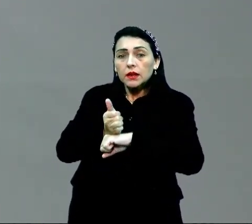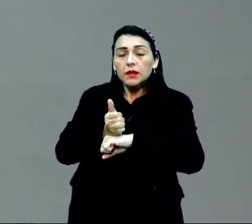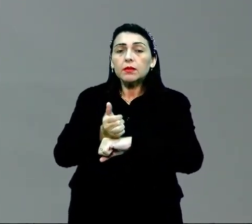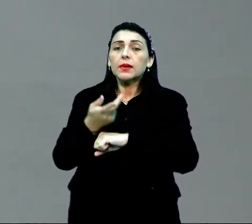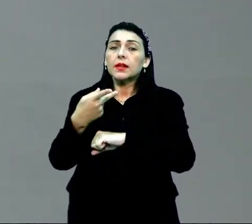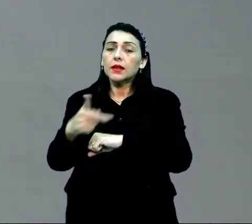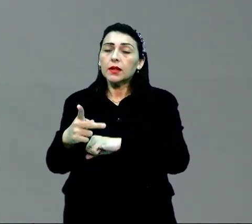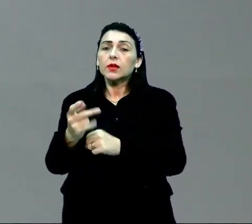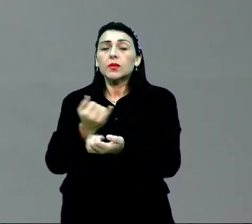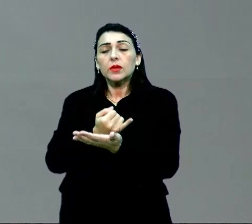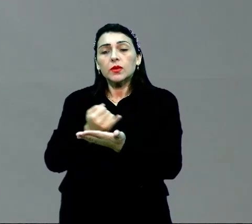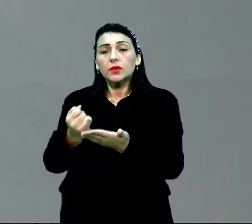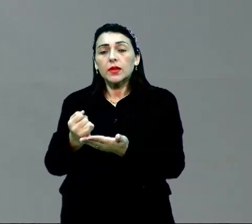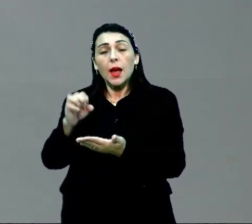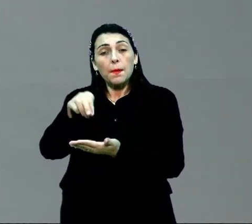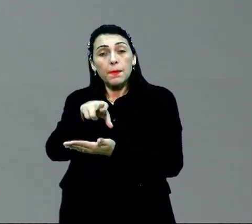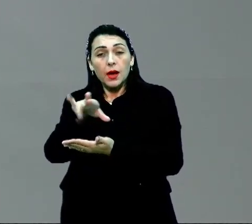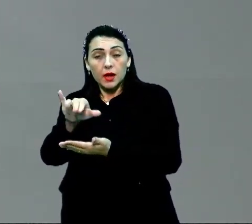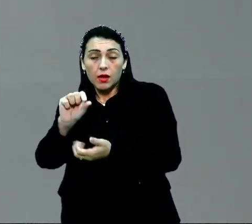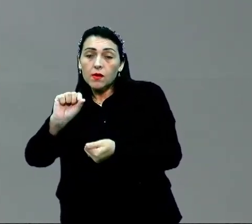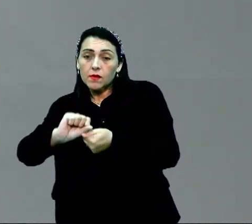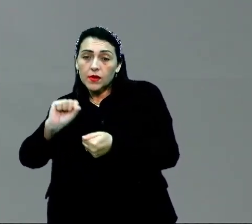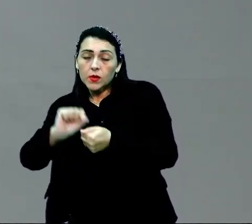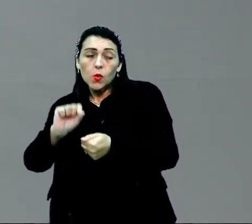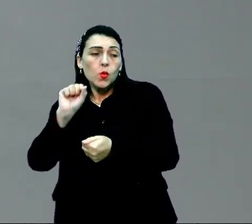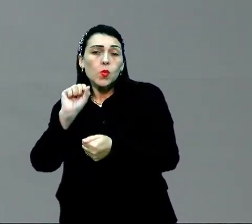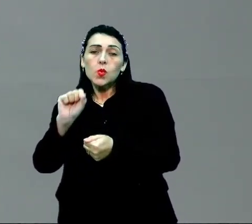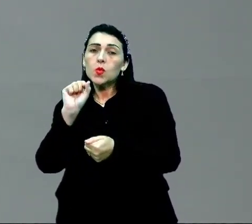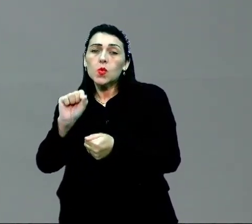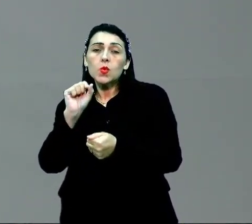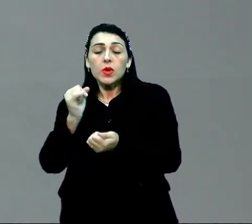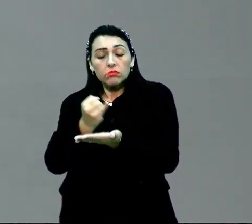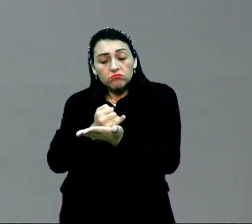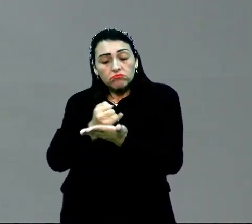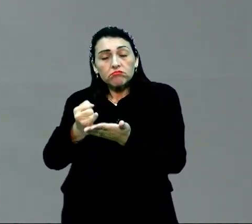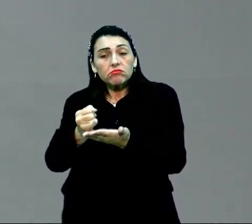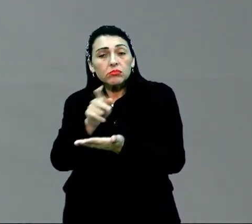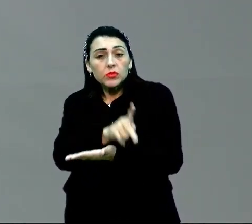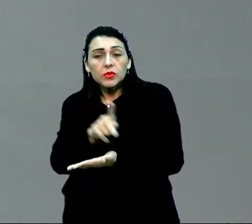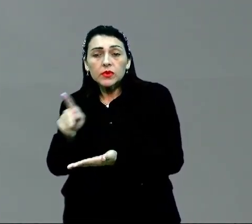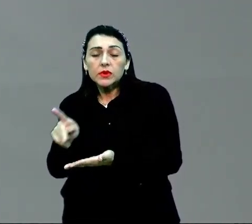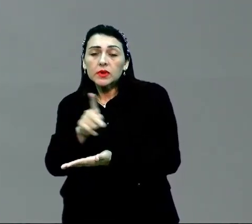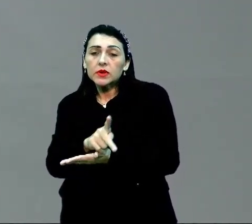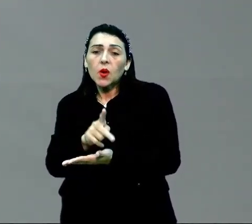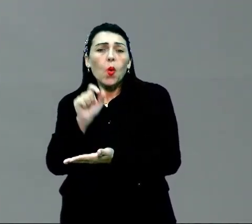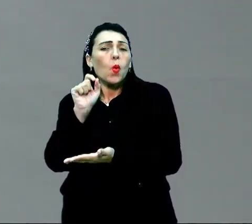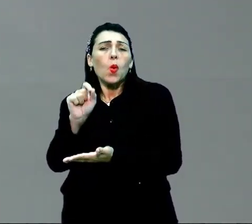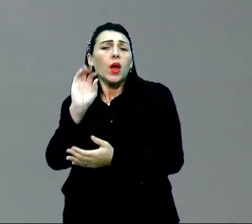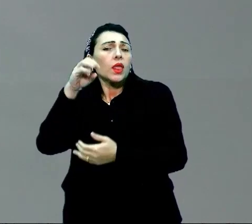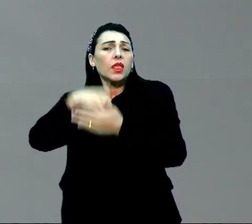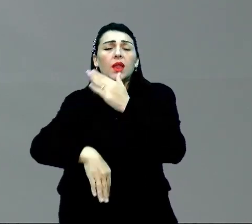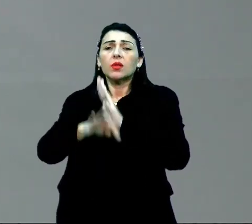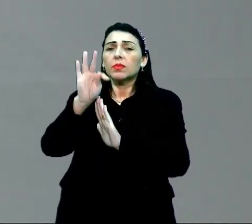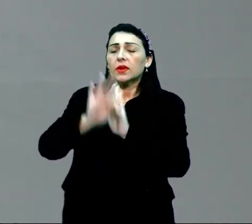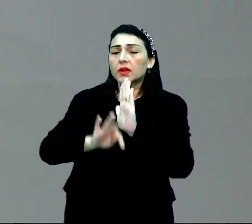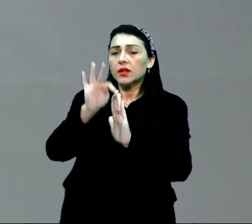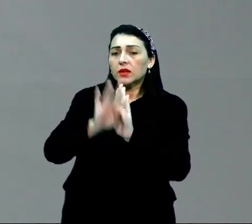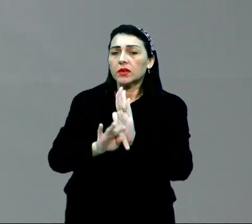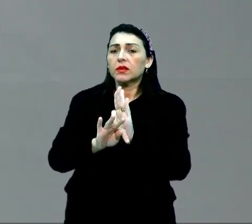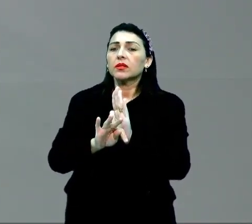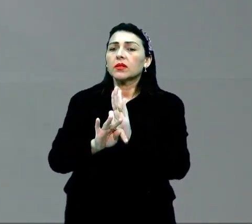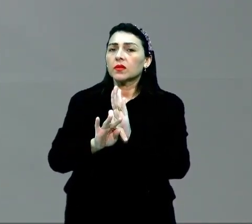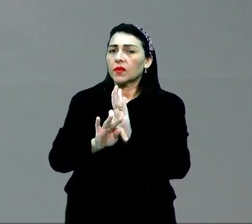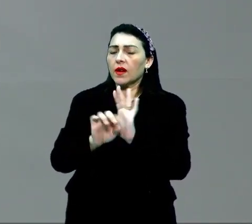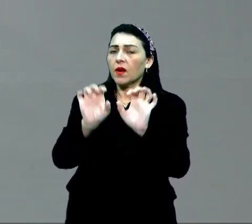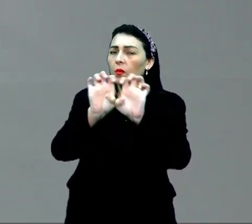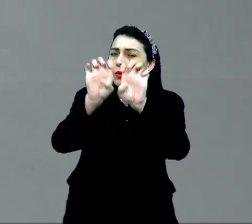sua intervenção. A Maria Fernanda fez isso. O que é a sua introdução? Professora, minha introdução é o que dentro do meu texto? É um esqueleto, né?